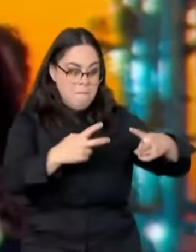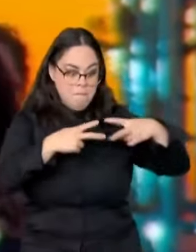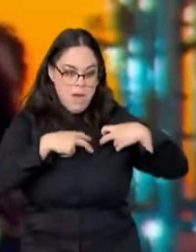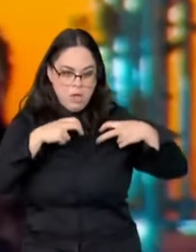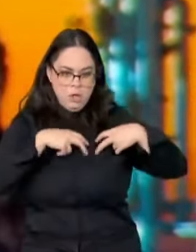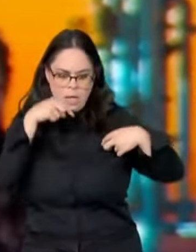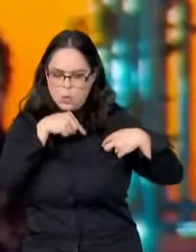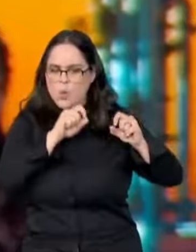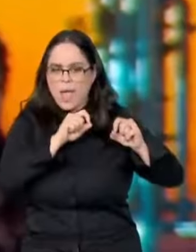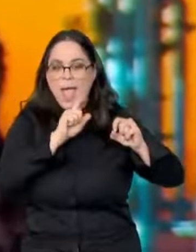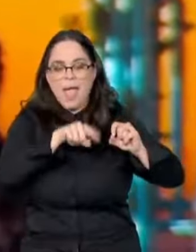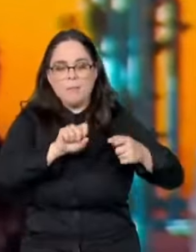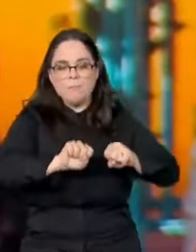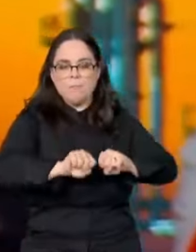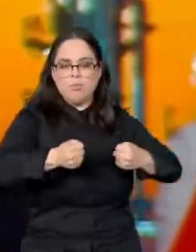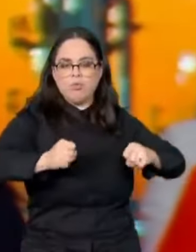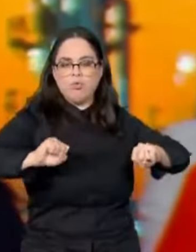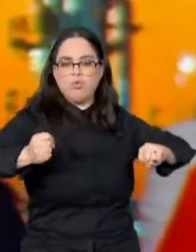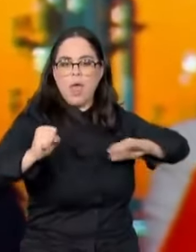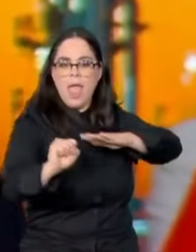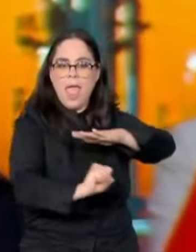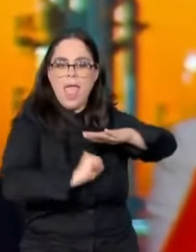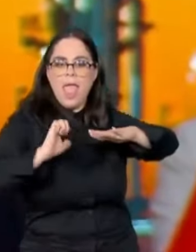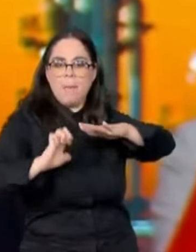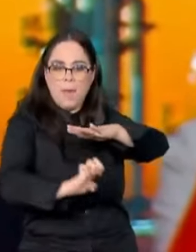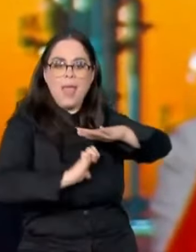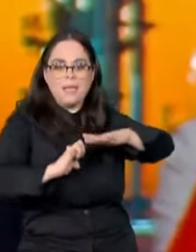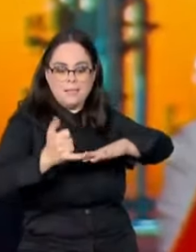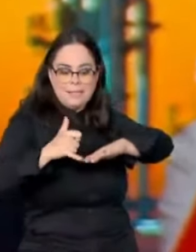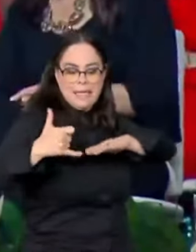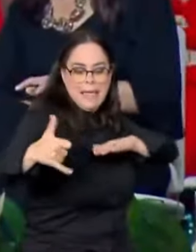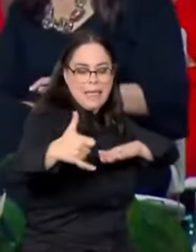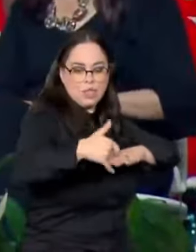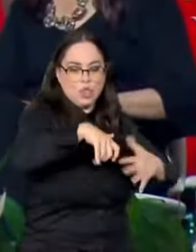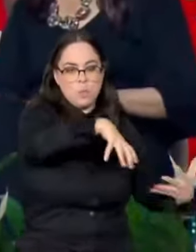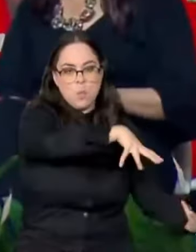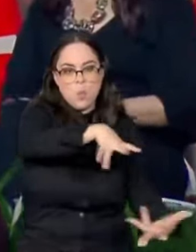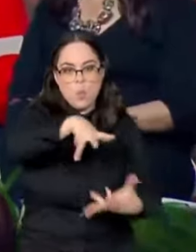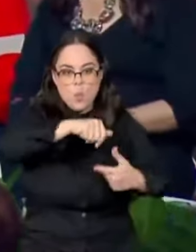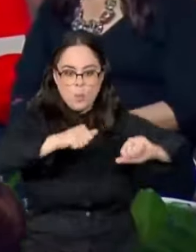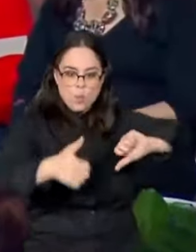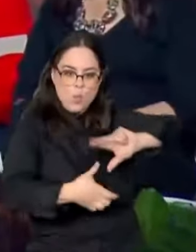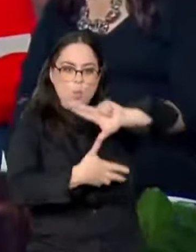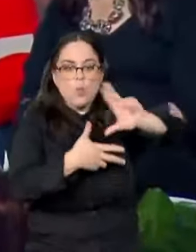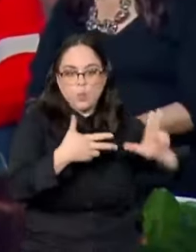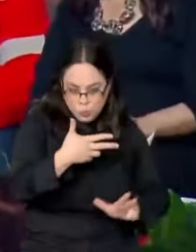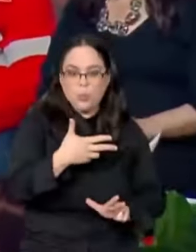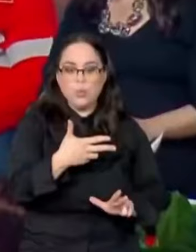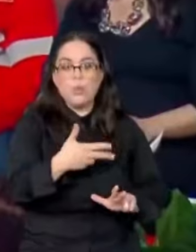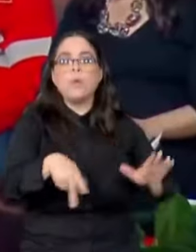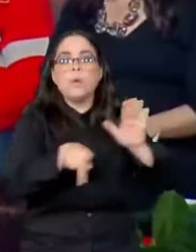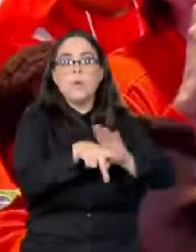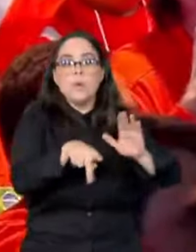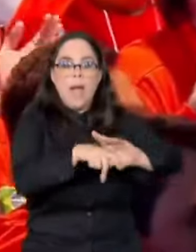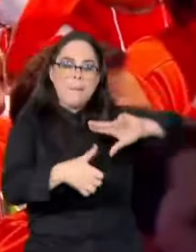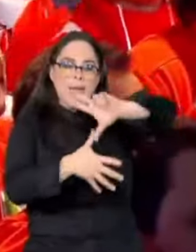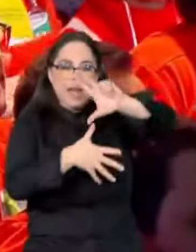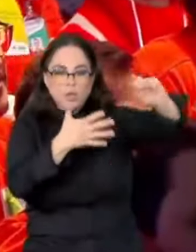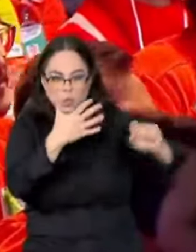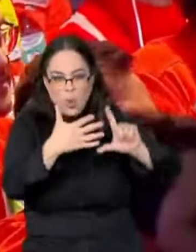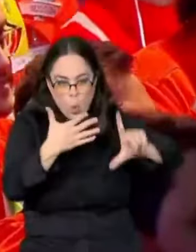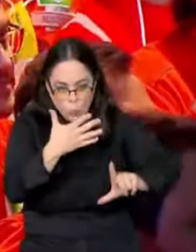Petrobras na grande empresa de energia do planeta Terra, da América Latina, da América do Sul